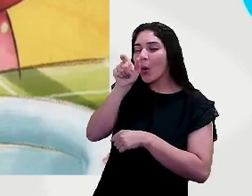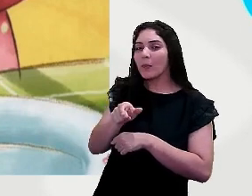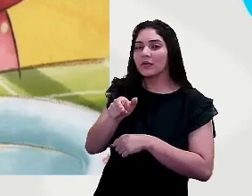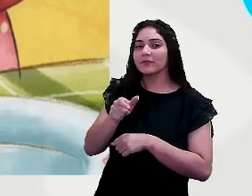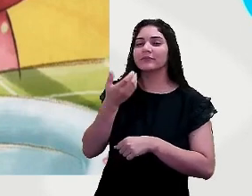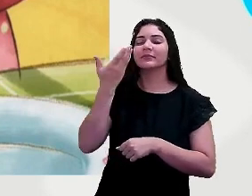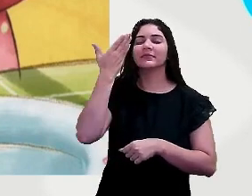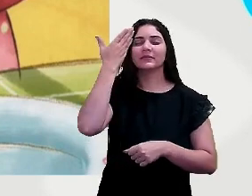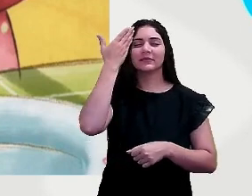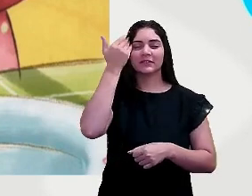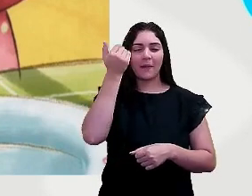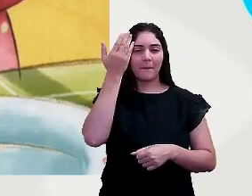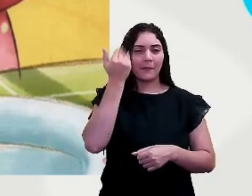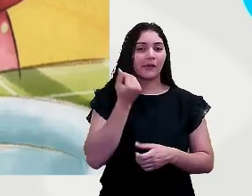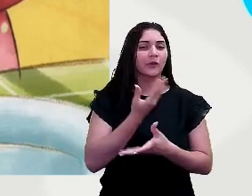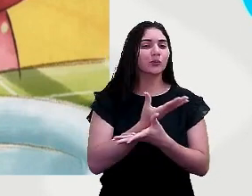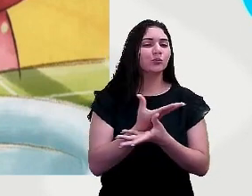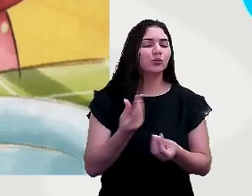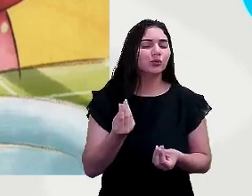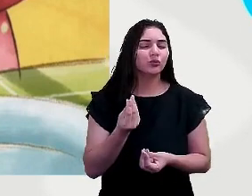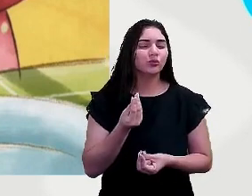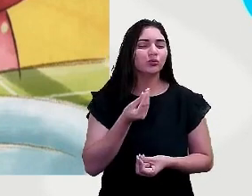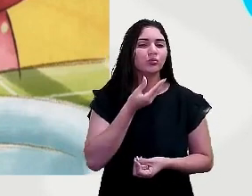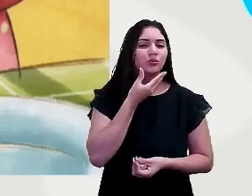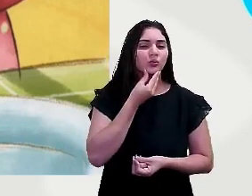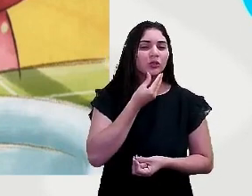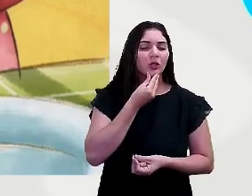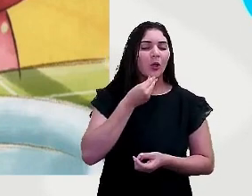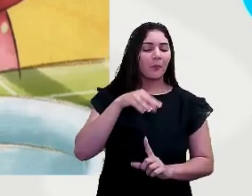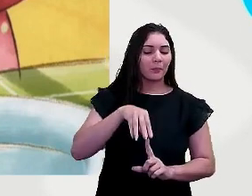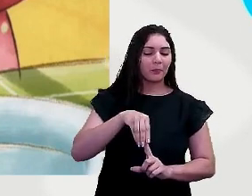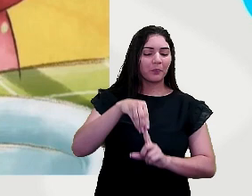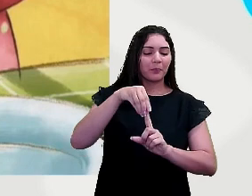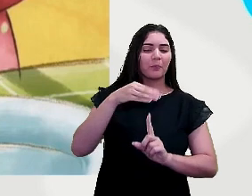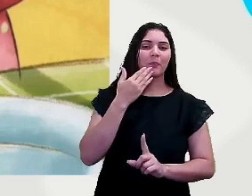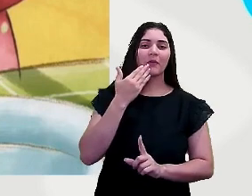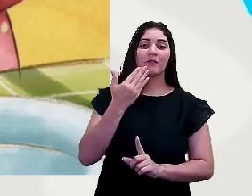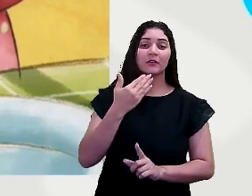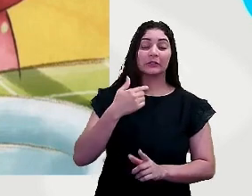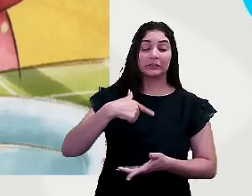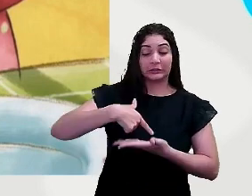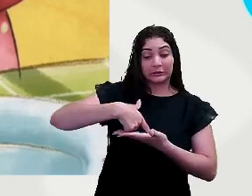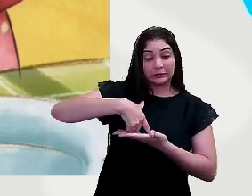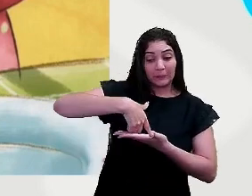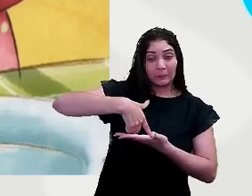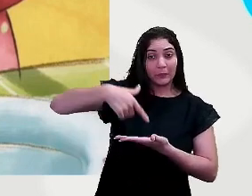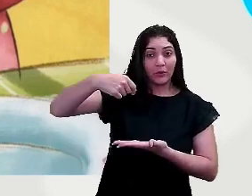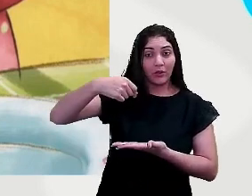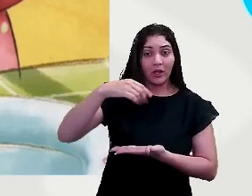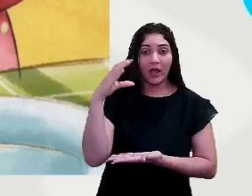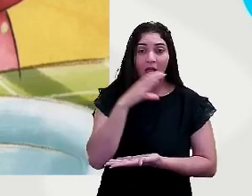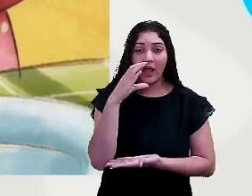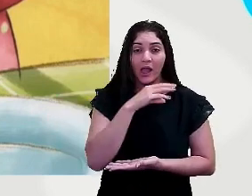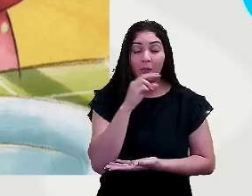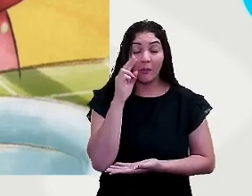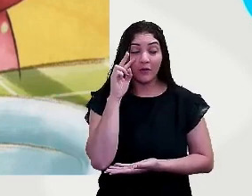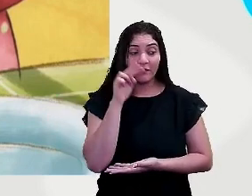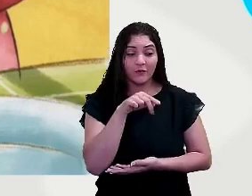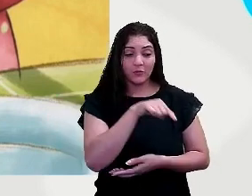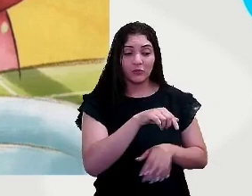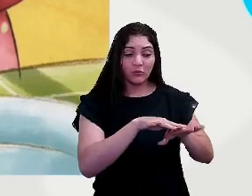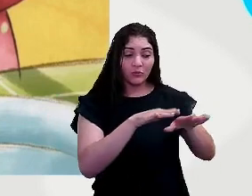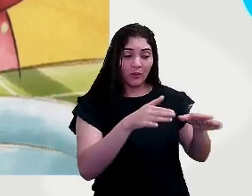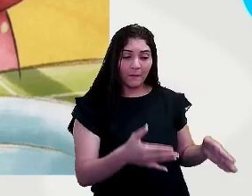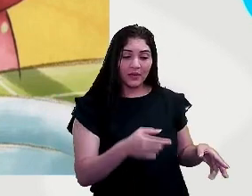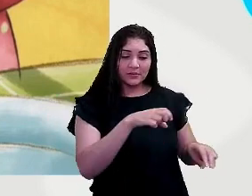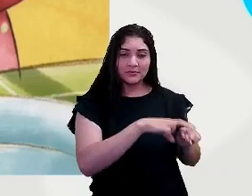de muitos meninos o preferido. Deu um salto bem ligeiro e viu à mesa sentada